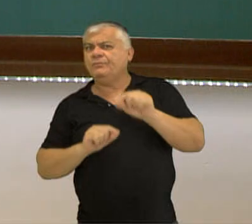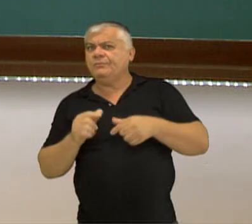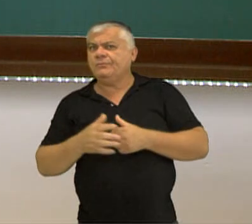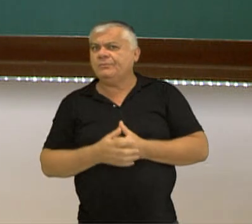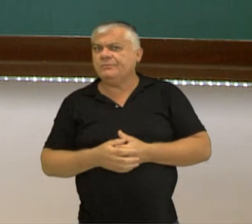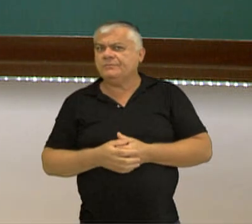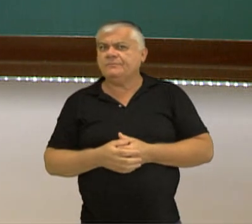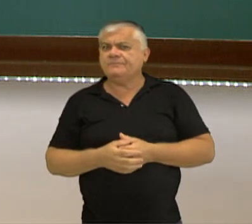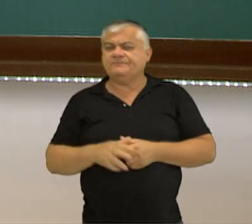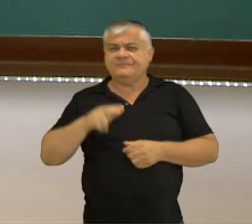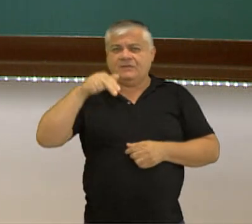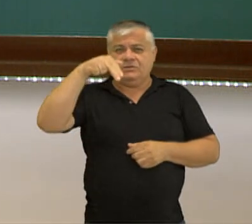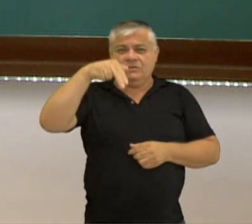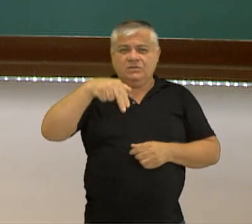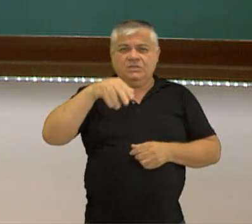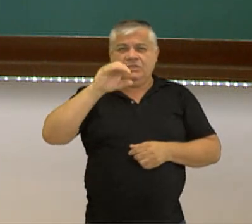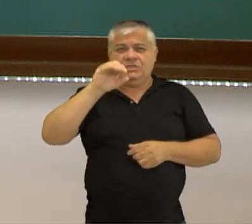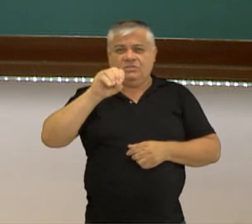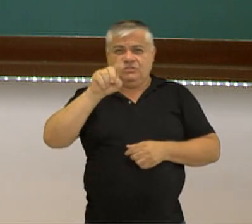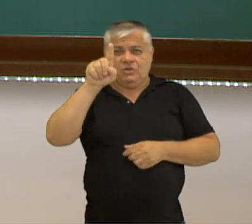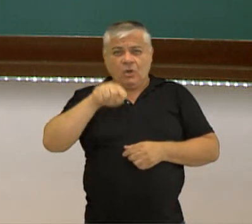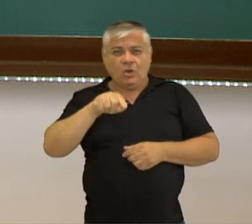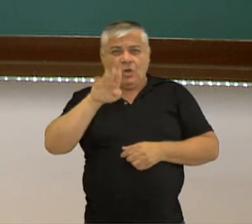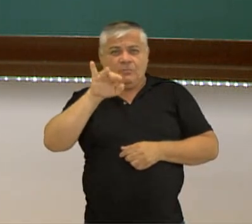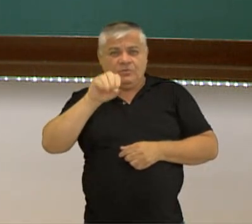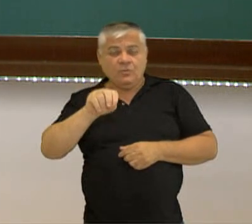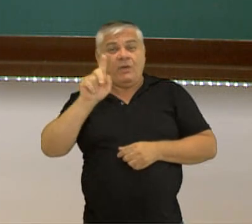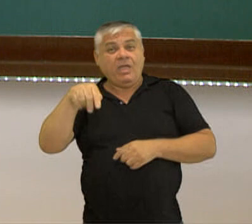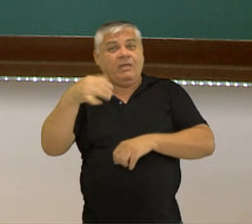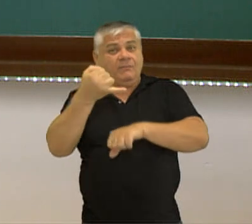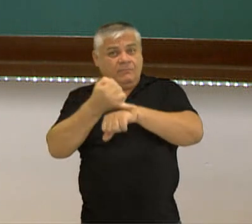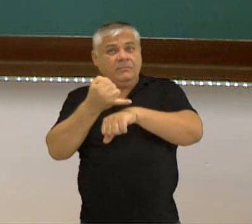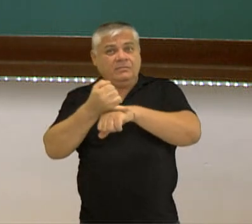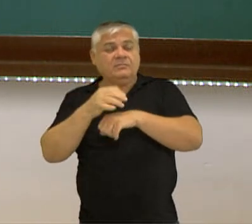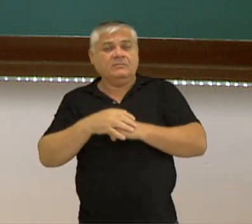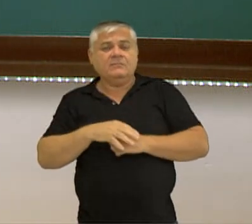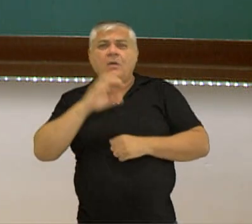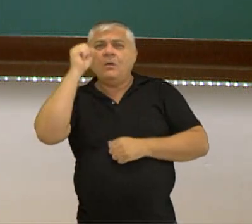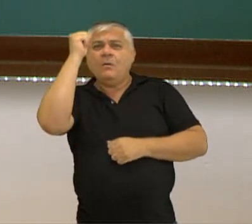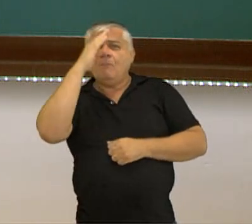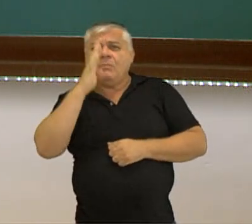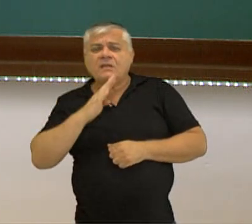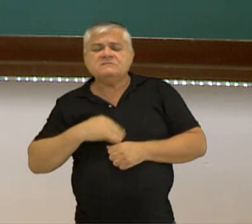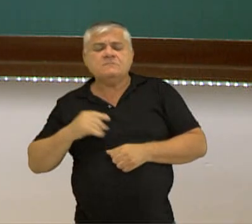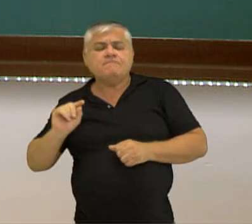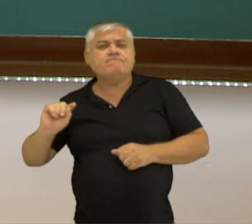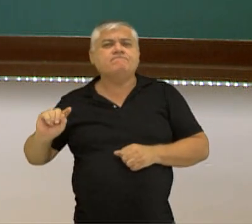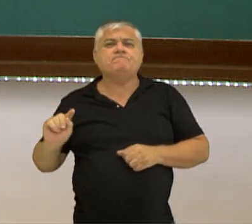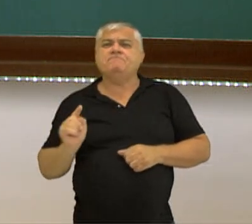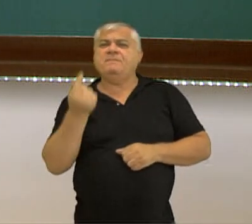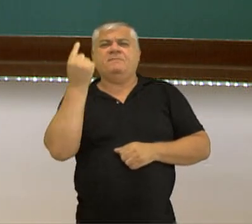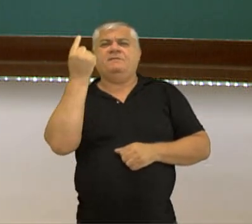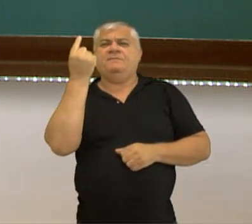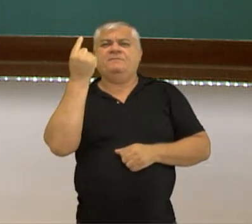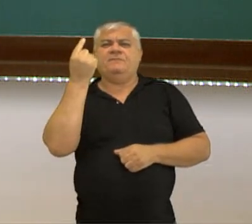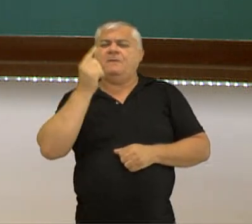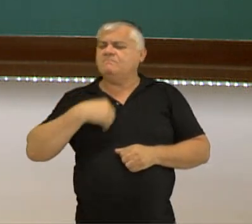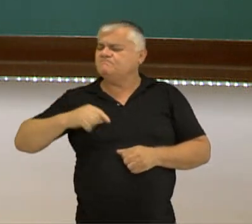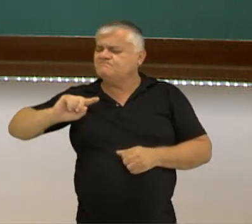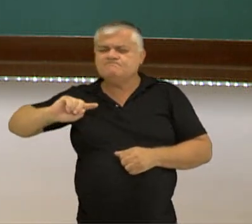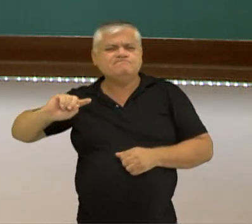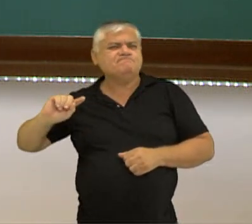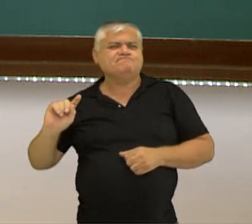o nióbio é um metal e o Brasil é precursor, é o país